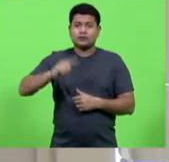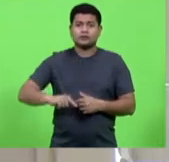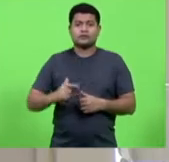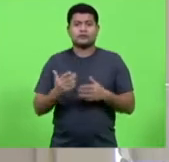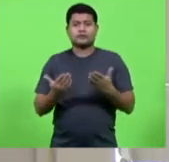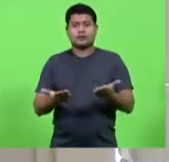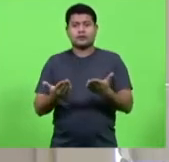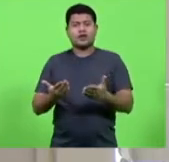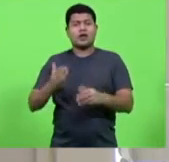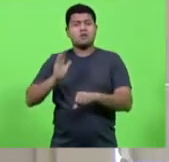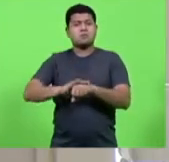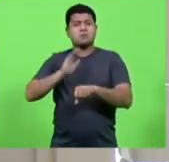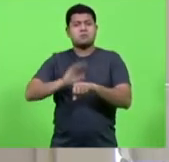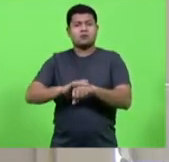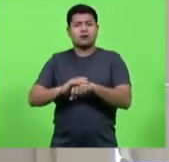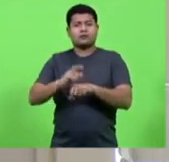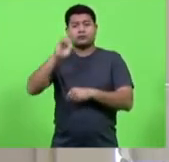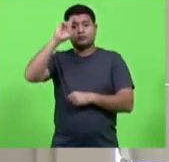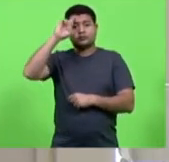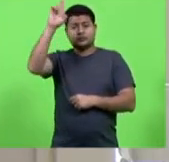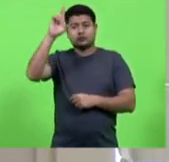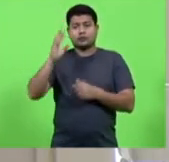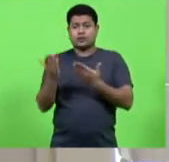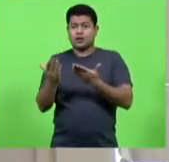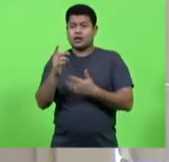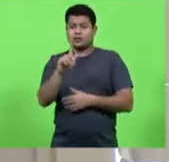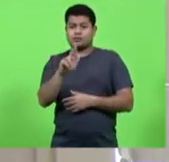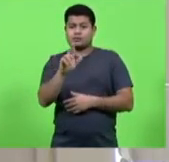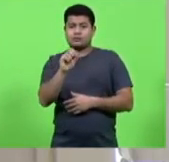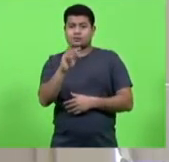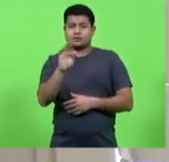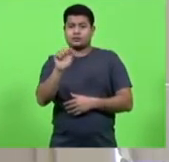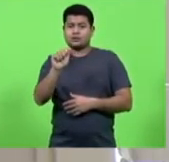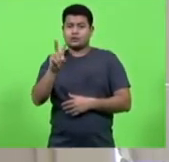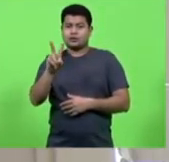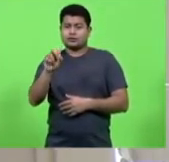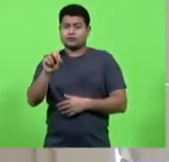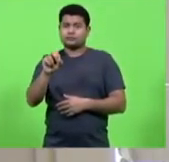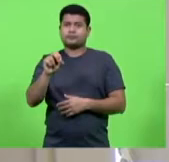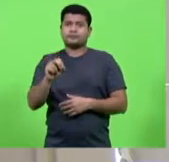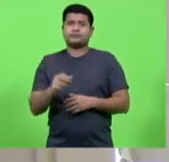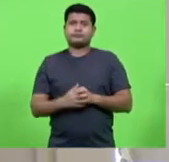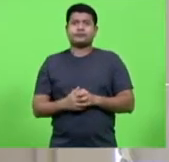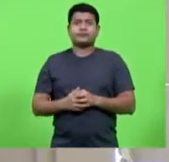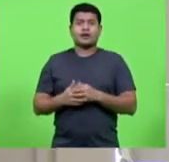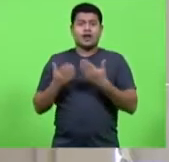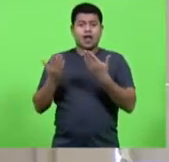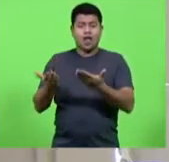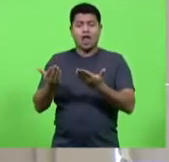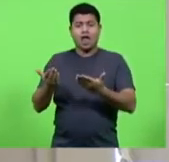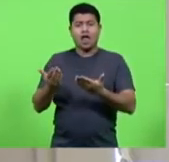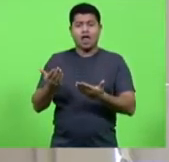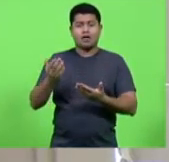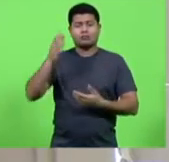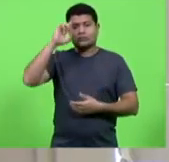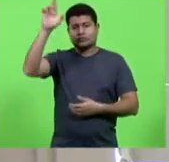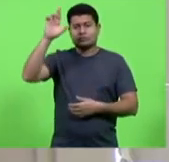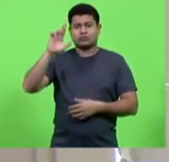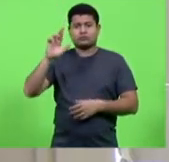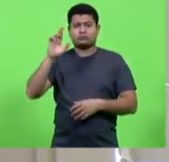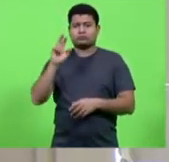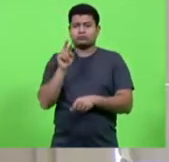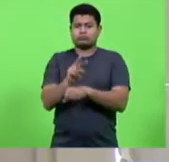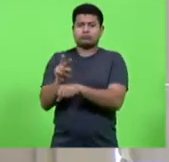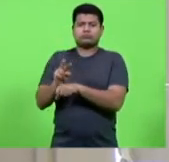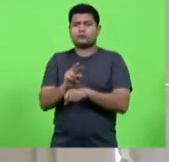magistral, conduzido pelo doutor Gustavo Meirelles, a quem liderou aí o termo de ajustamento de conduta. Então, uma